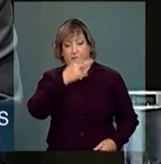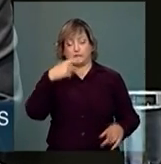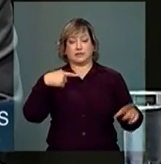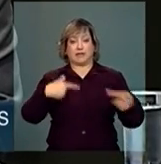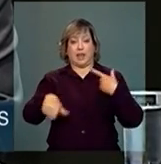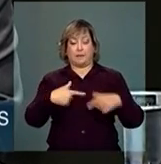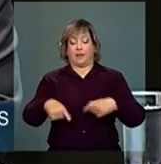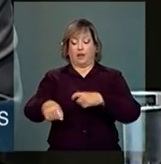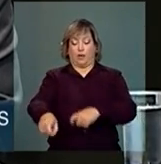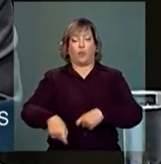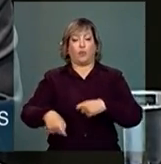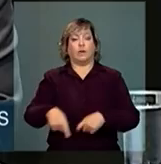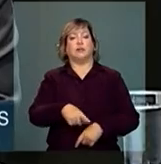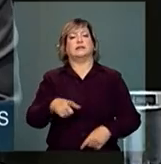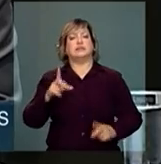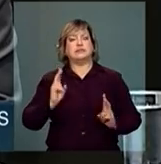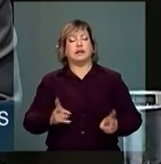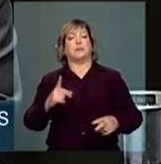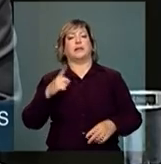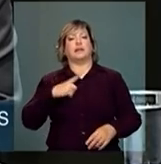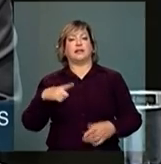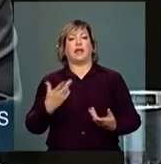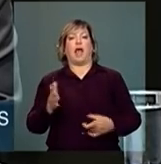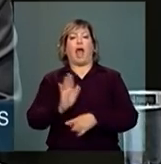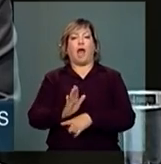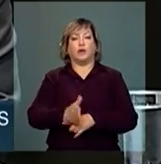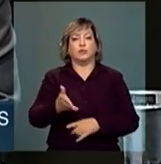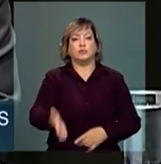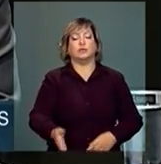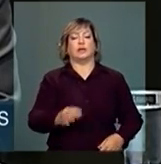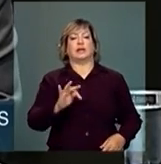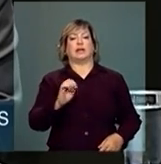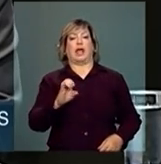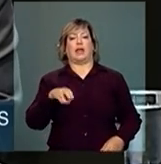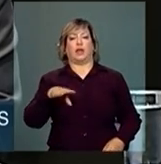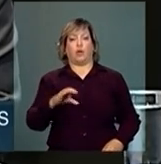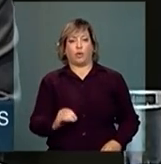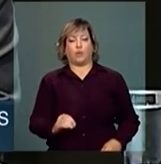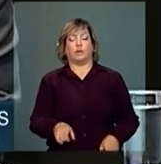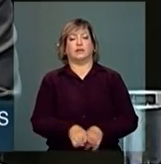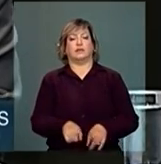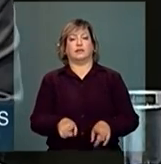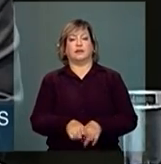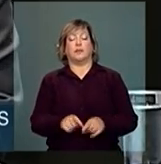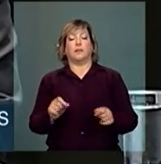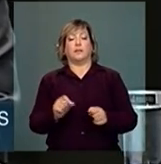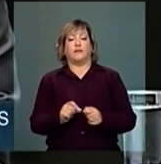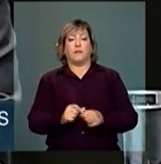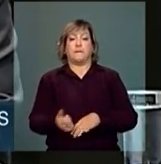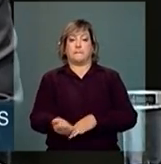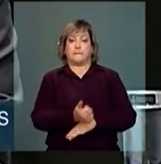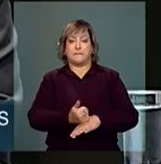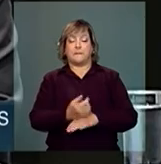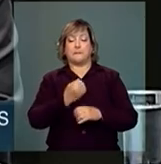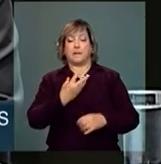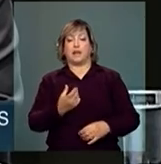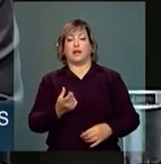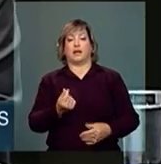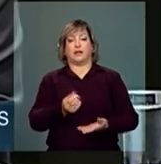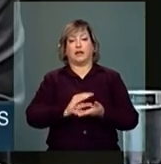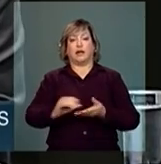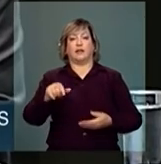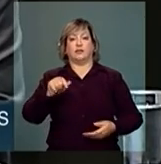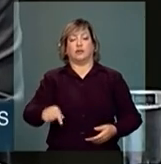encontre sempre o apoio técnico para que nós possamos fazer sempre bem e melhor o crédito agrícola em